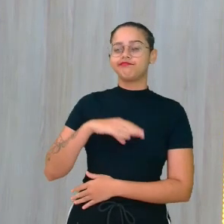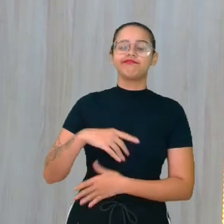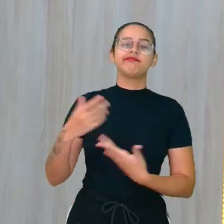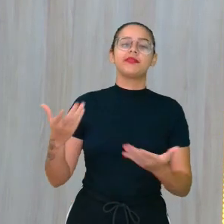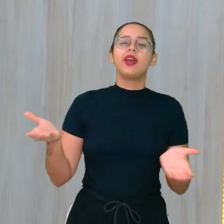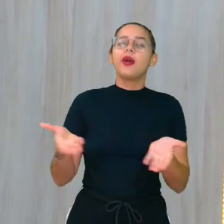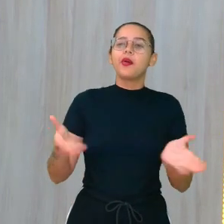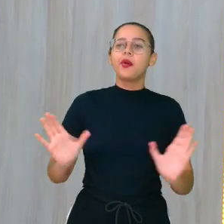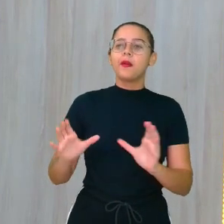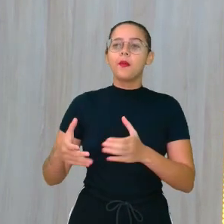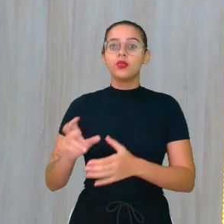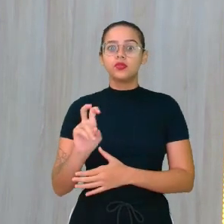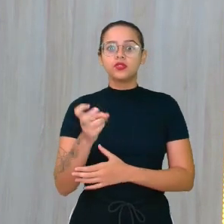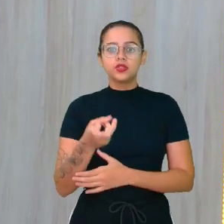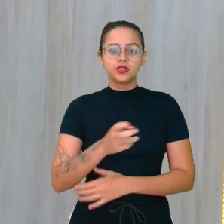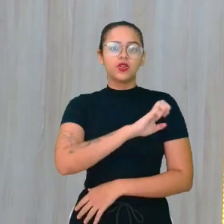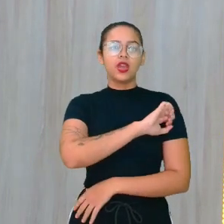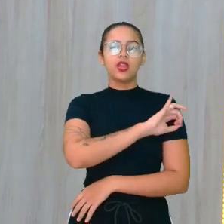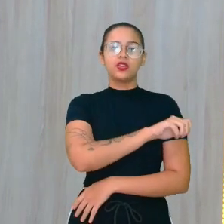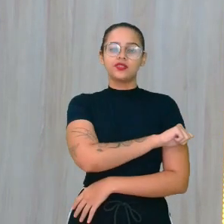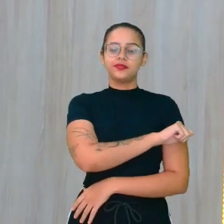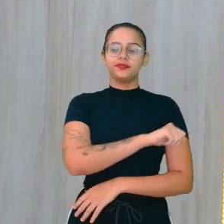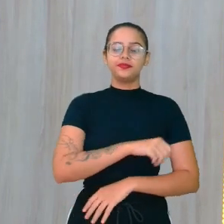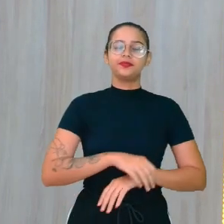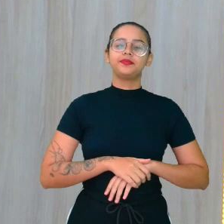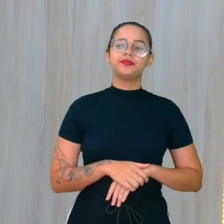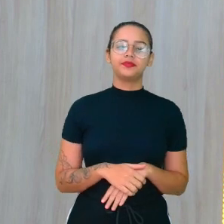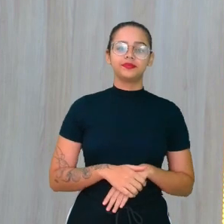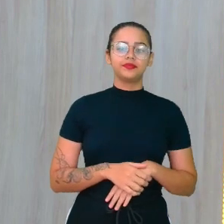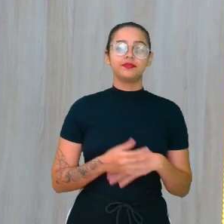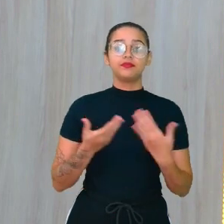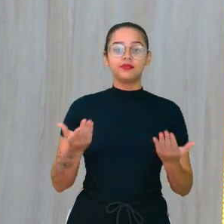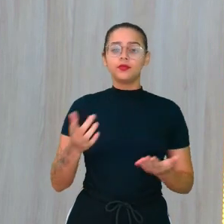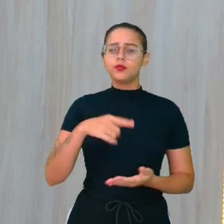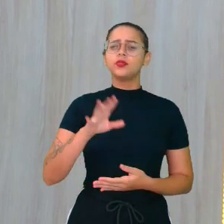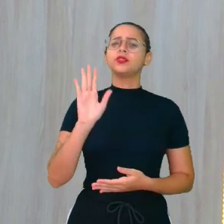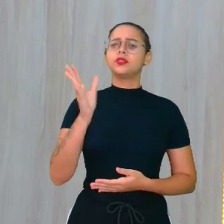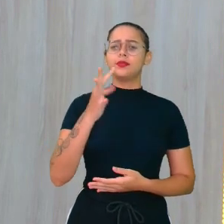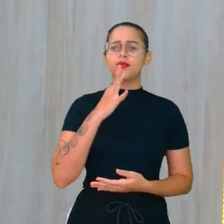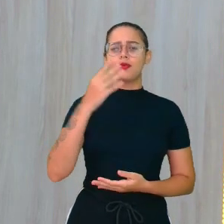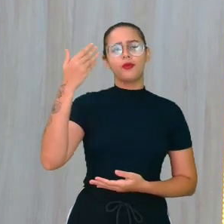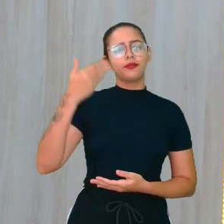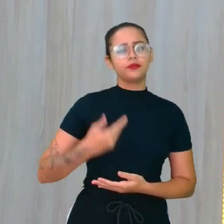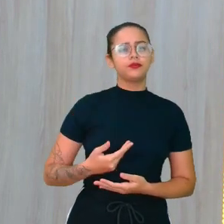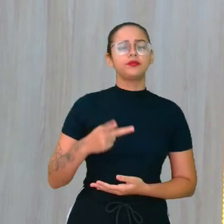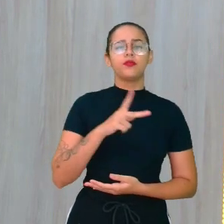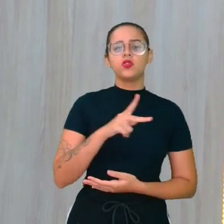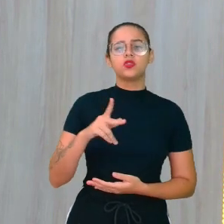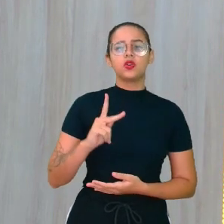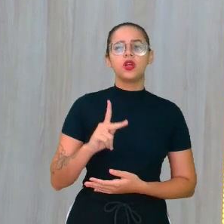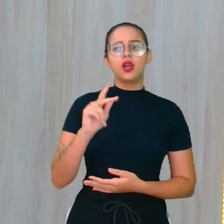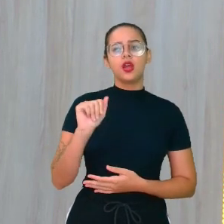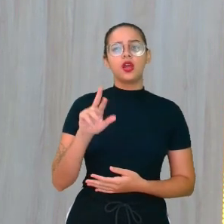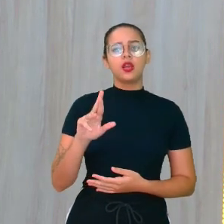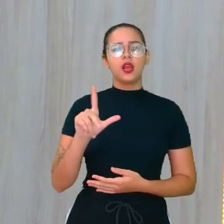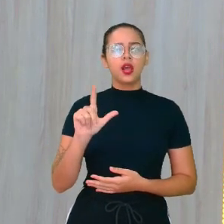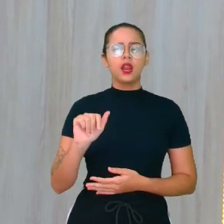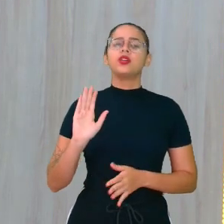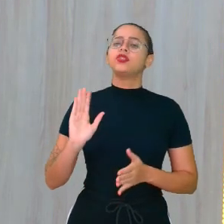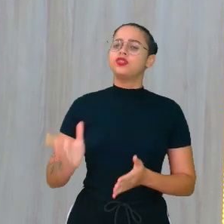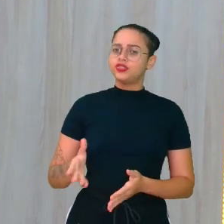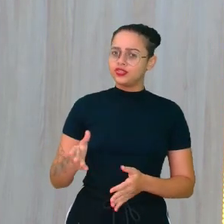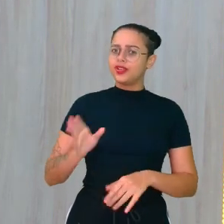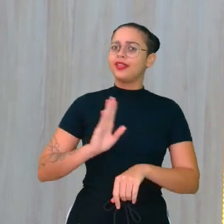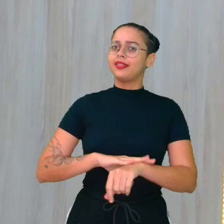o módulo 5 da Educação de Jovens e Adultos. E aí, como vocês já me conhecem, eu sou a professora Carla, já estou com vocês aqui há um